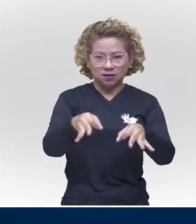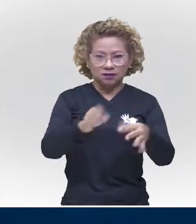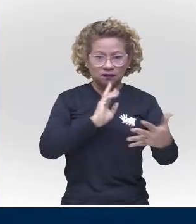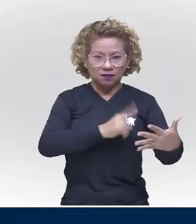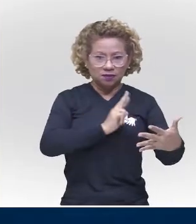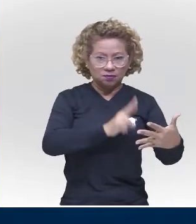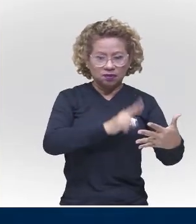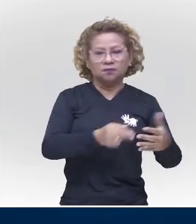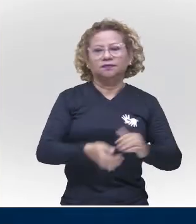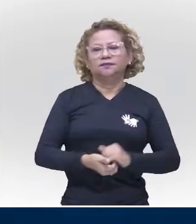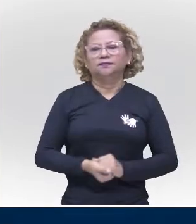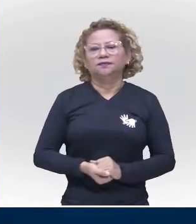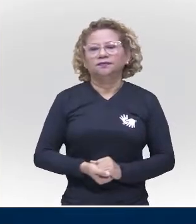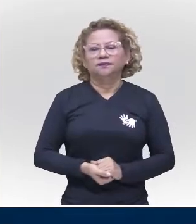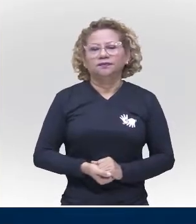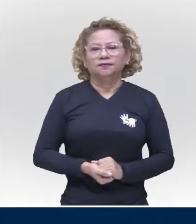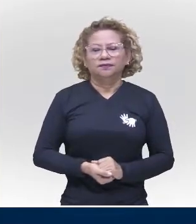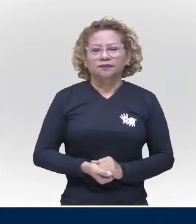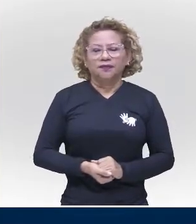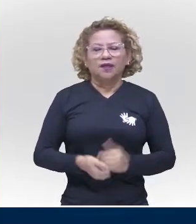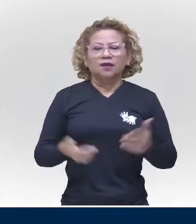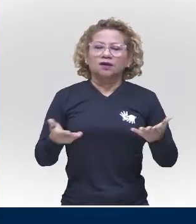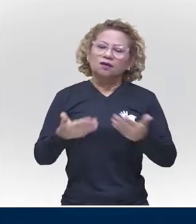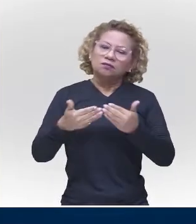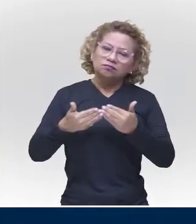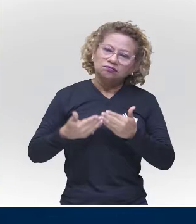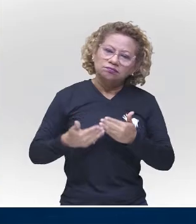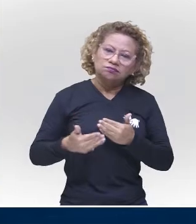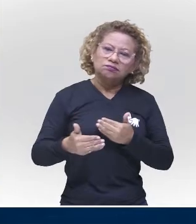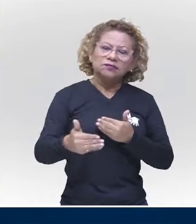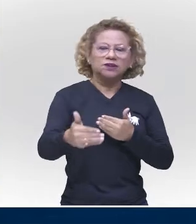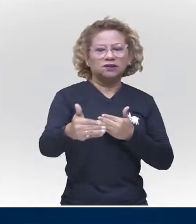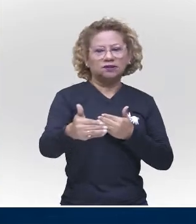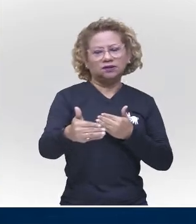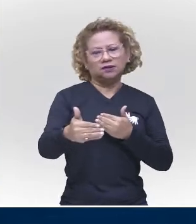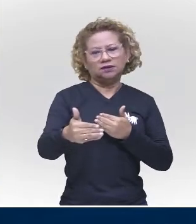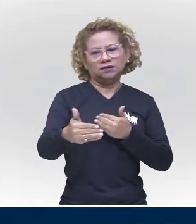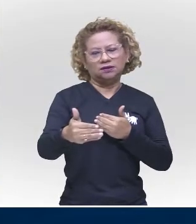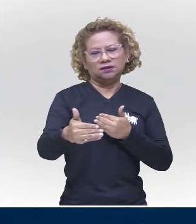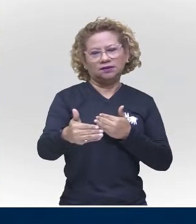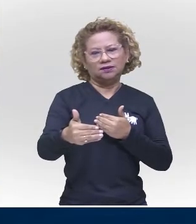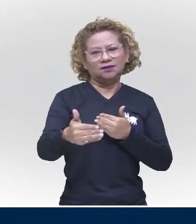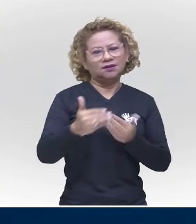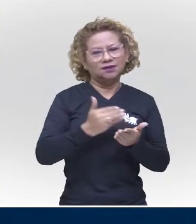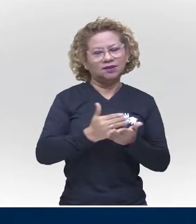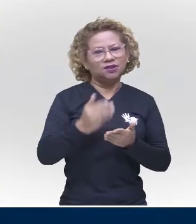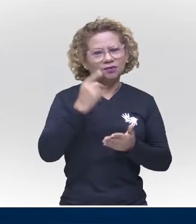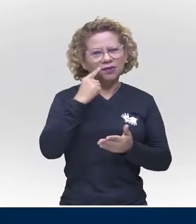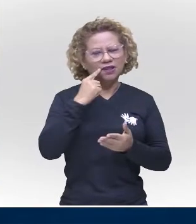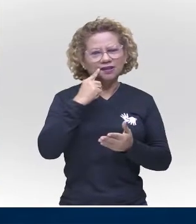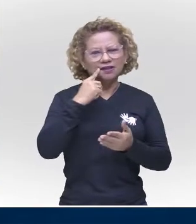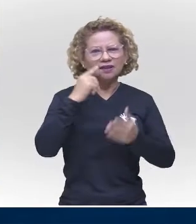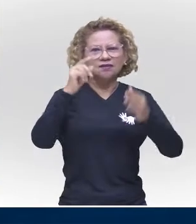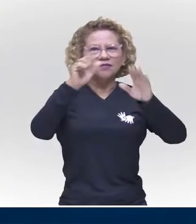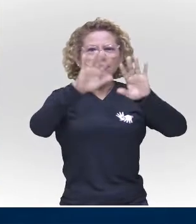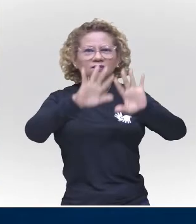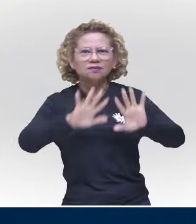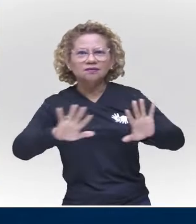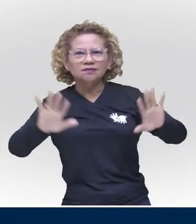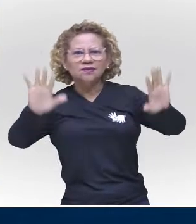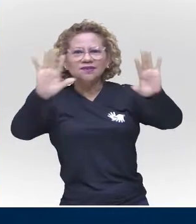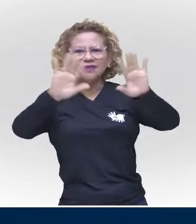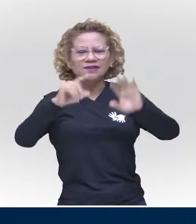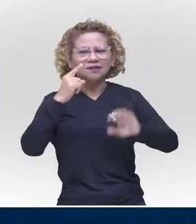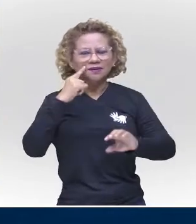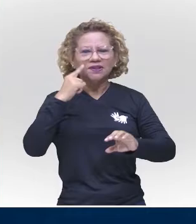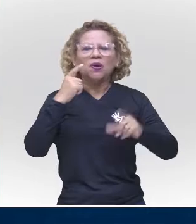bem. E assim nós vamos iniciar a nossa aula. Eu peço que vocês deem uma olhadinha aqui no nosso cenário. Hoje a gente está